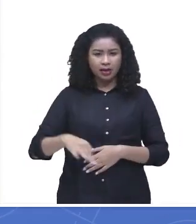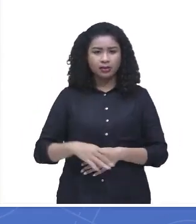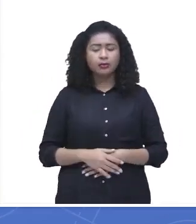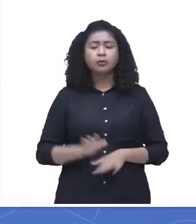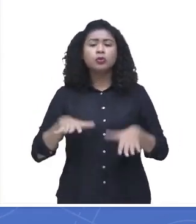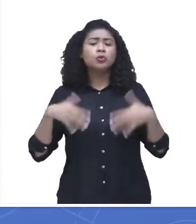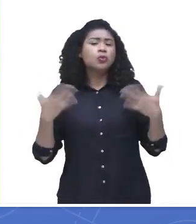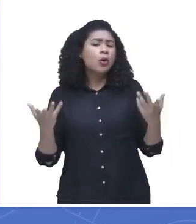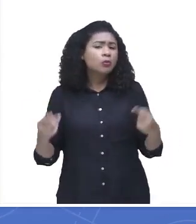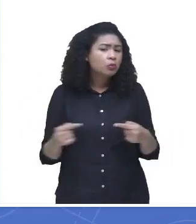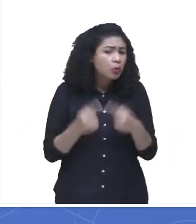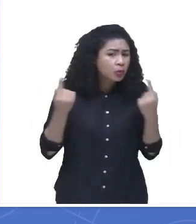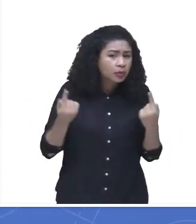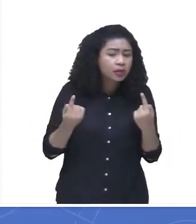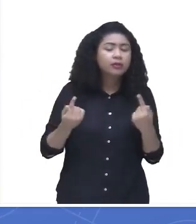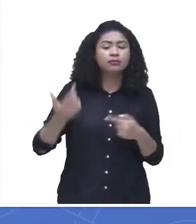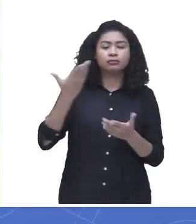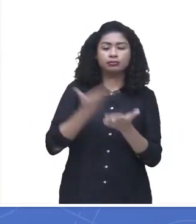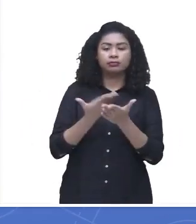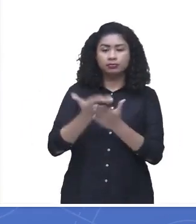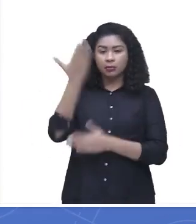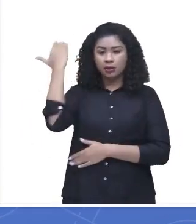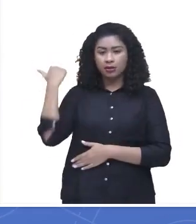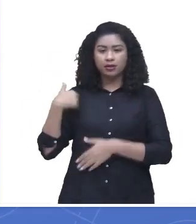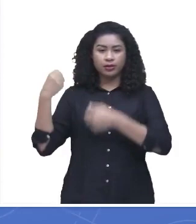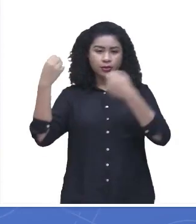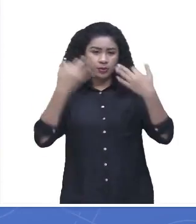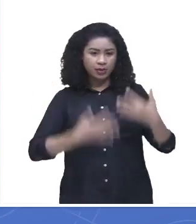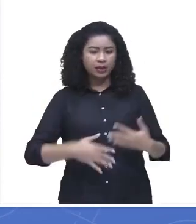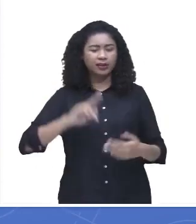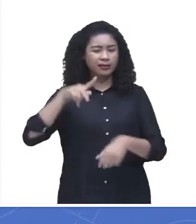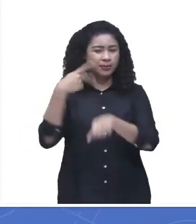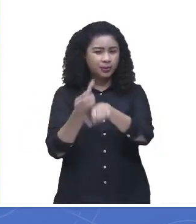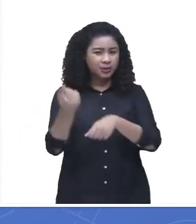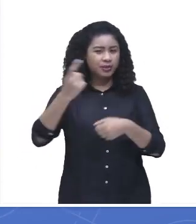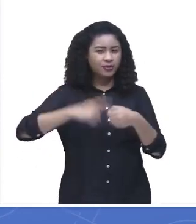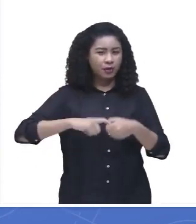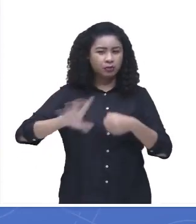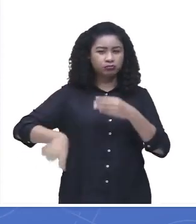Nós falamos isso para vocês também na aula de ontem, até daqui a pouco na nossa correção.